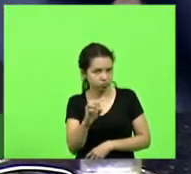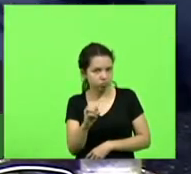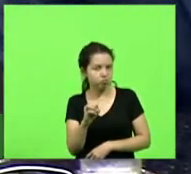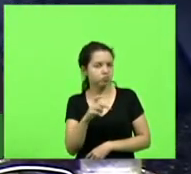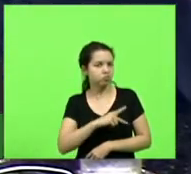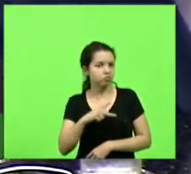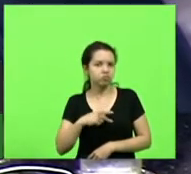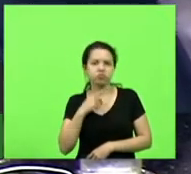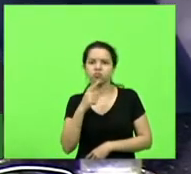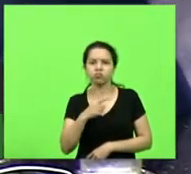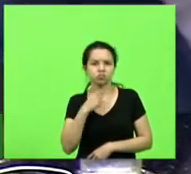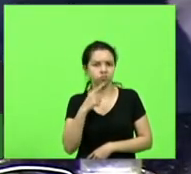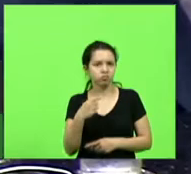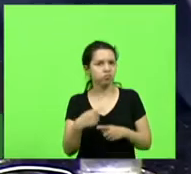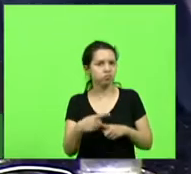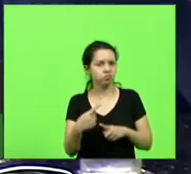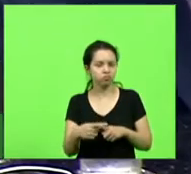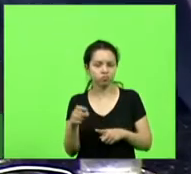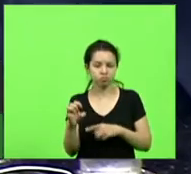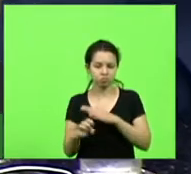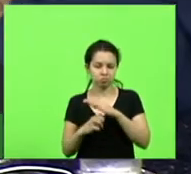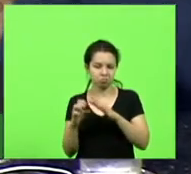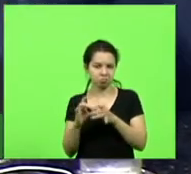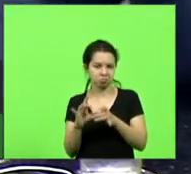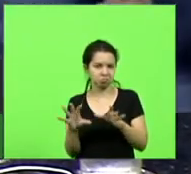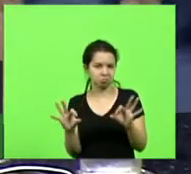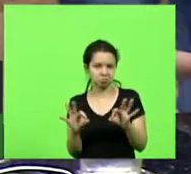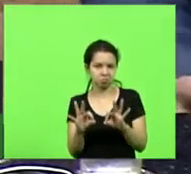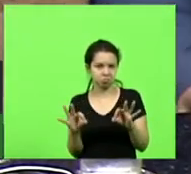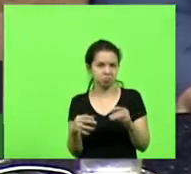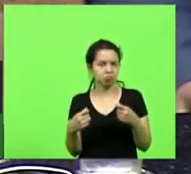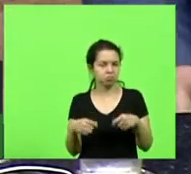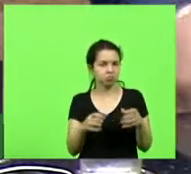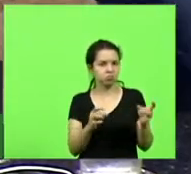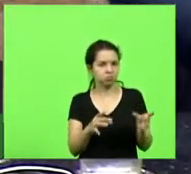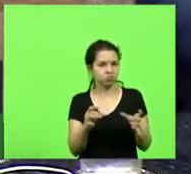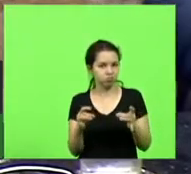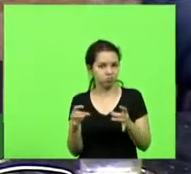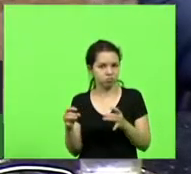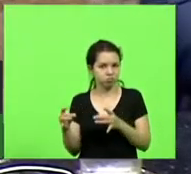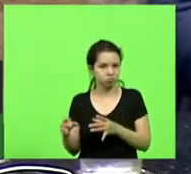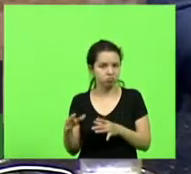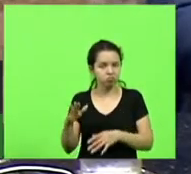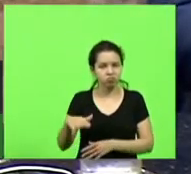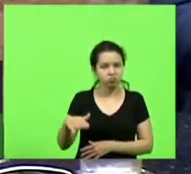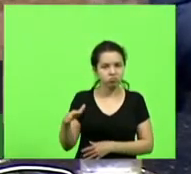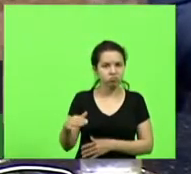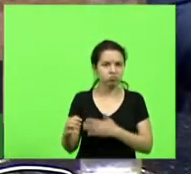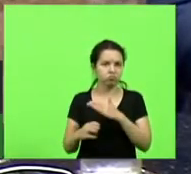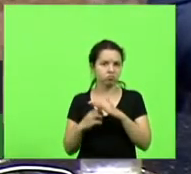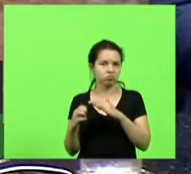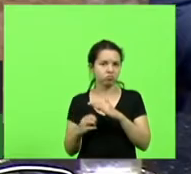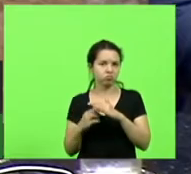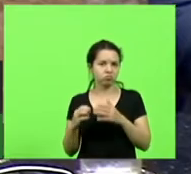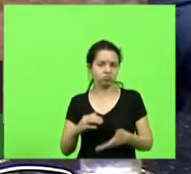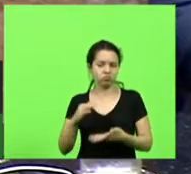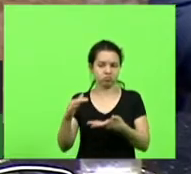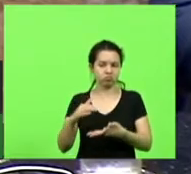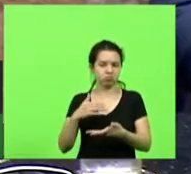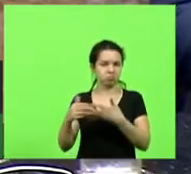tem uma empresa lá que não deixa. E aí tem que vender a preço de banana para a empresa que está mandando lá e